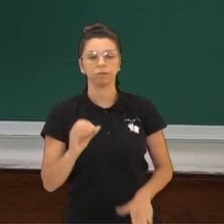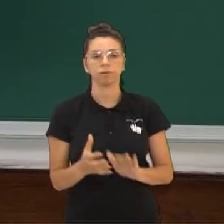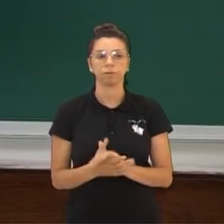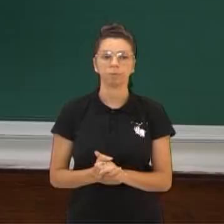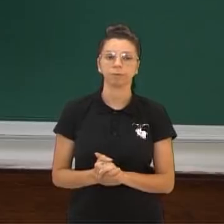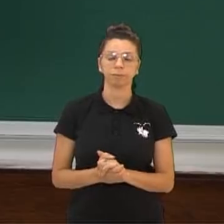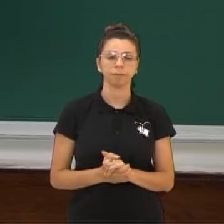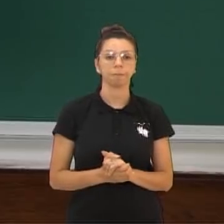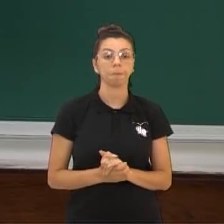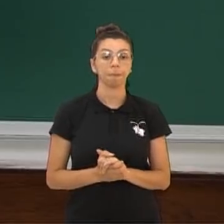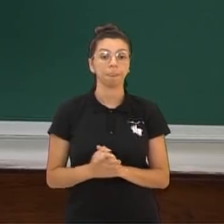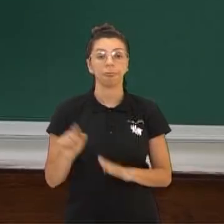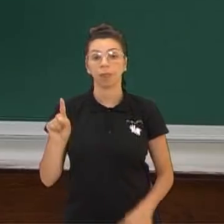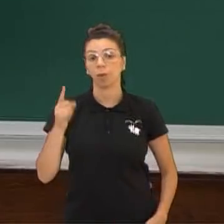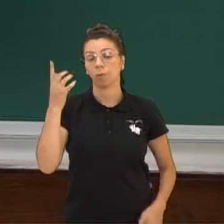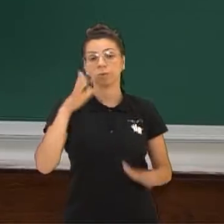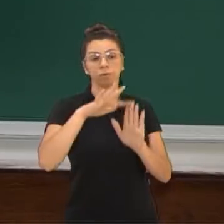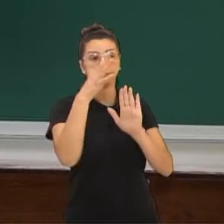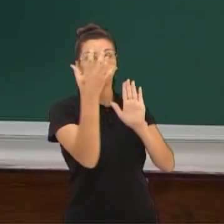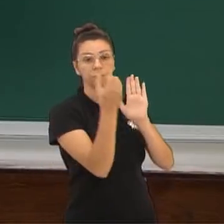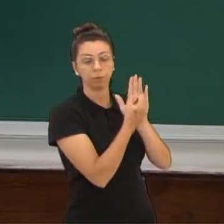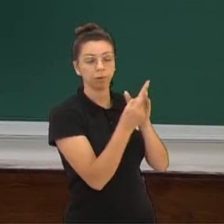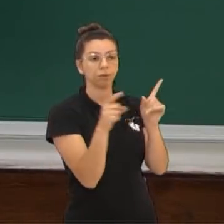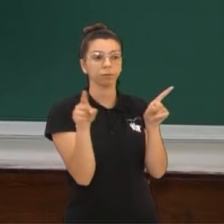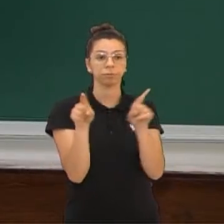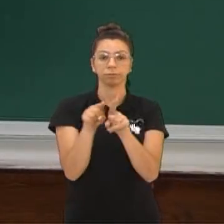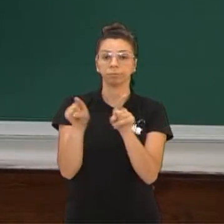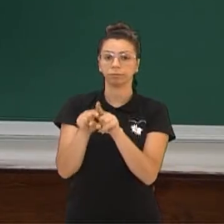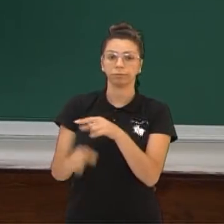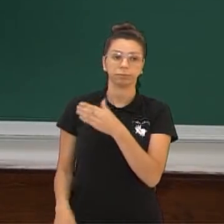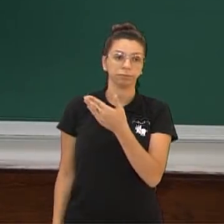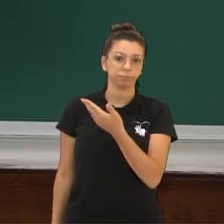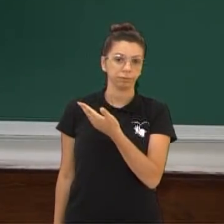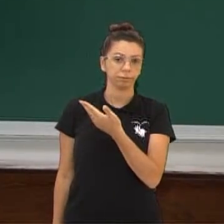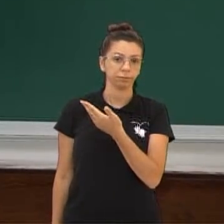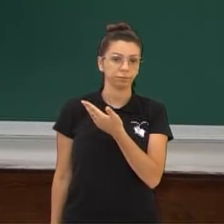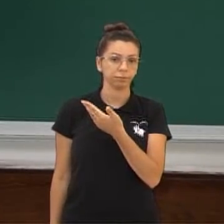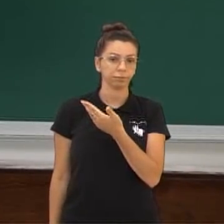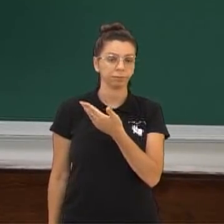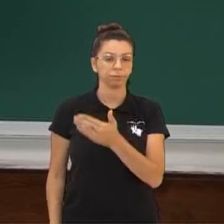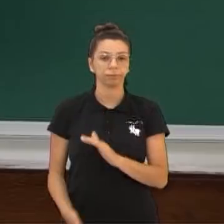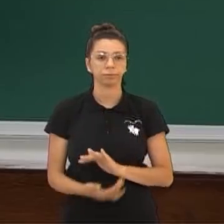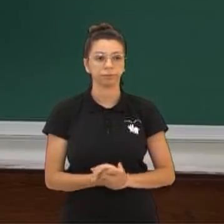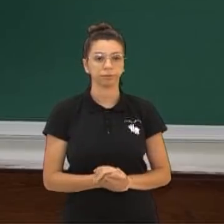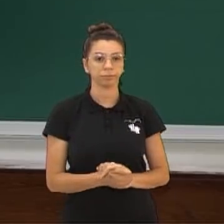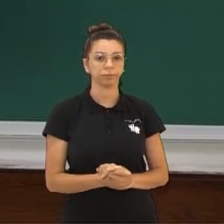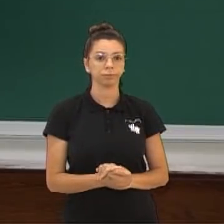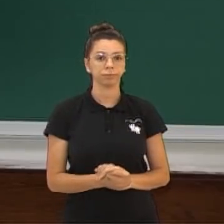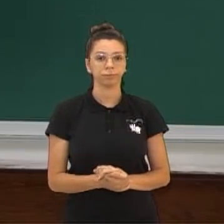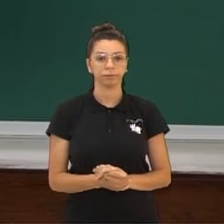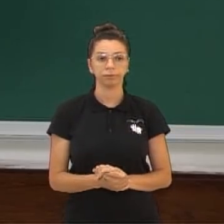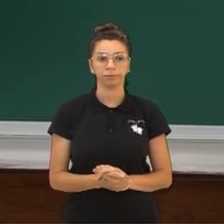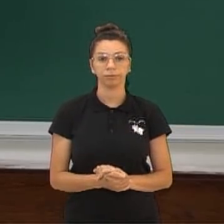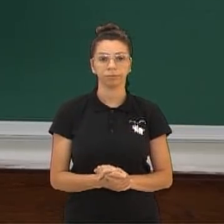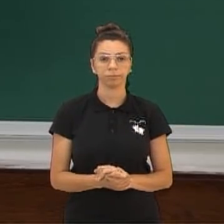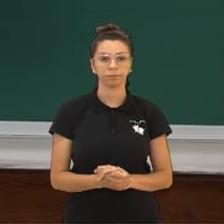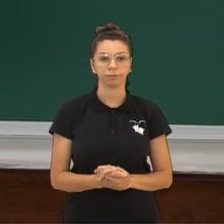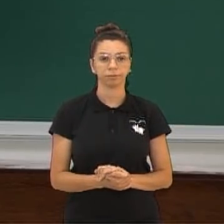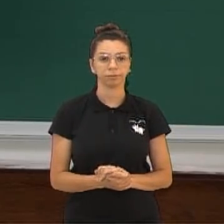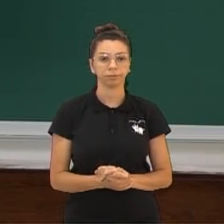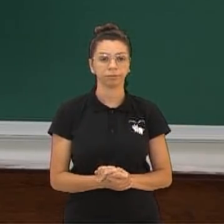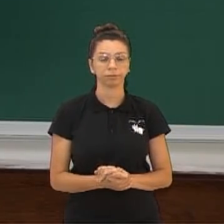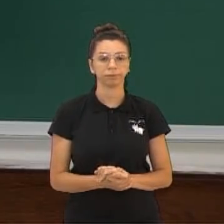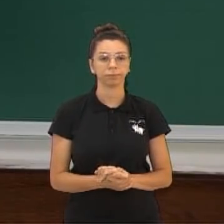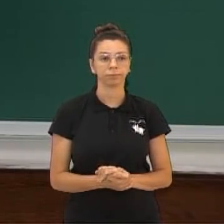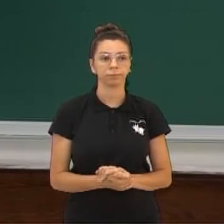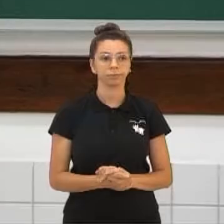que marcou bastante foi American Technological Domination in the Late 20th Century.